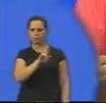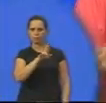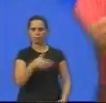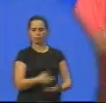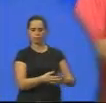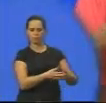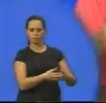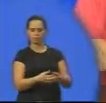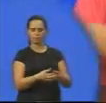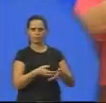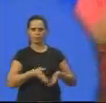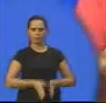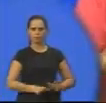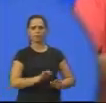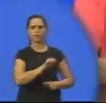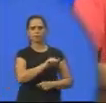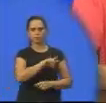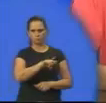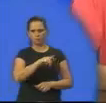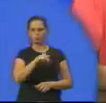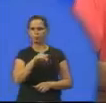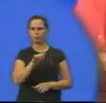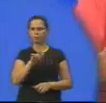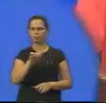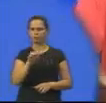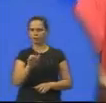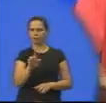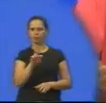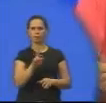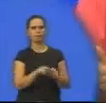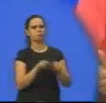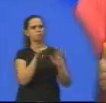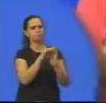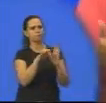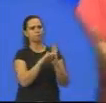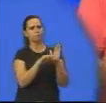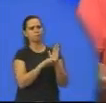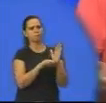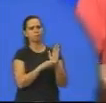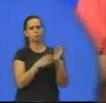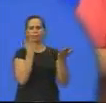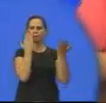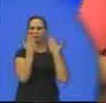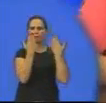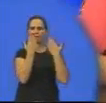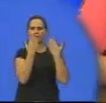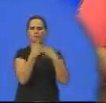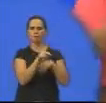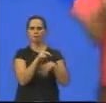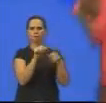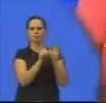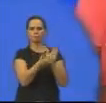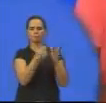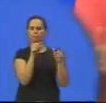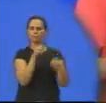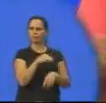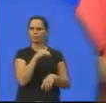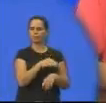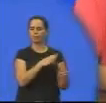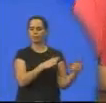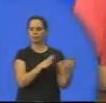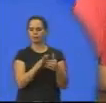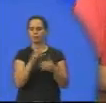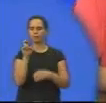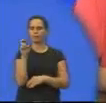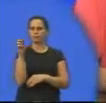os bebês ao nascerem têm um Apgar. Então, quais são os critérios, não é, de avaliação nesse primeiro minuto e nesse